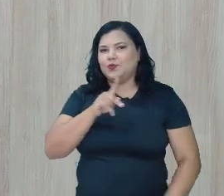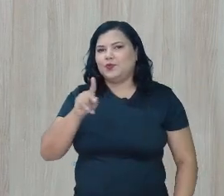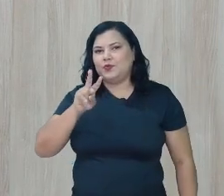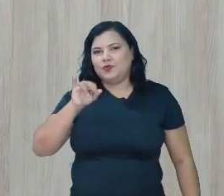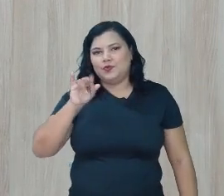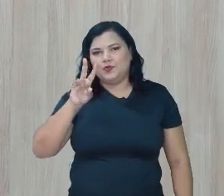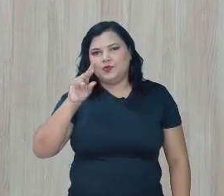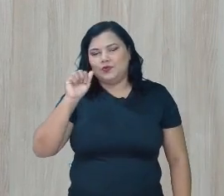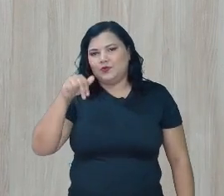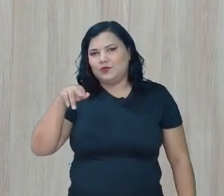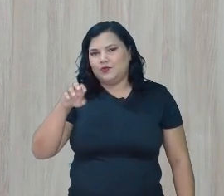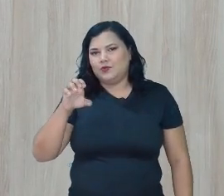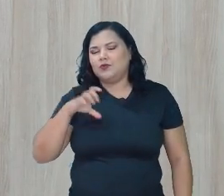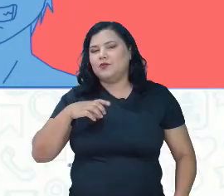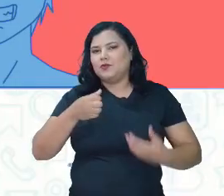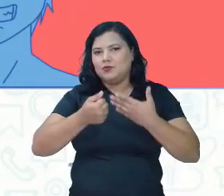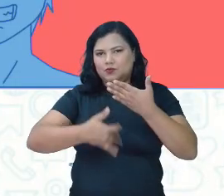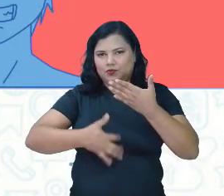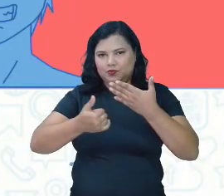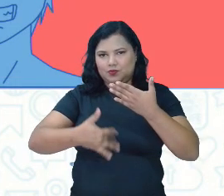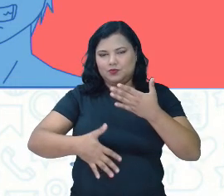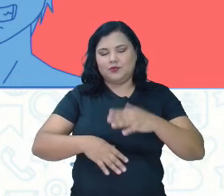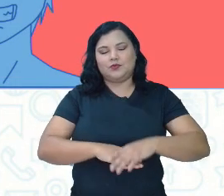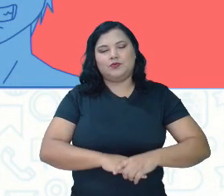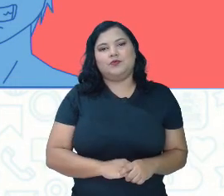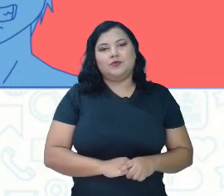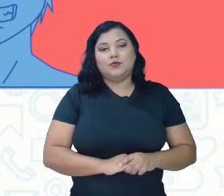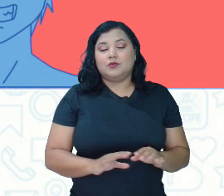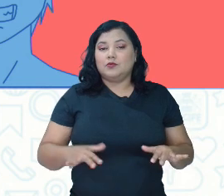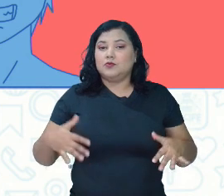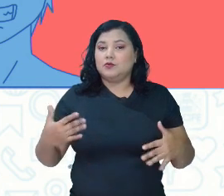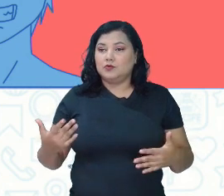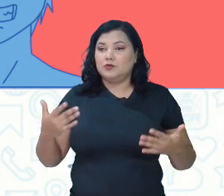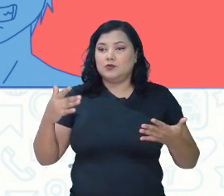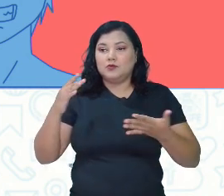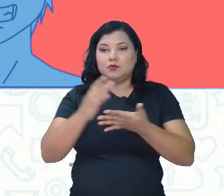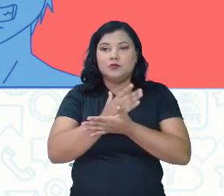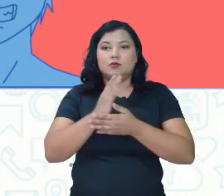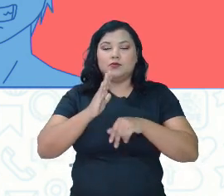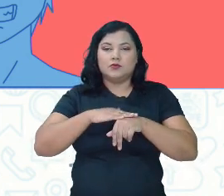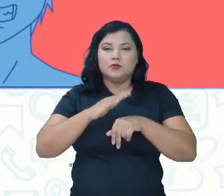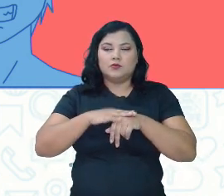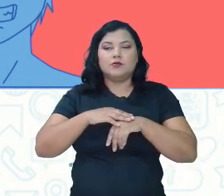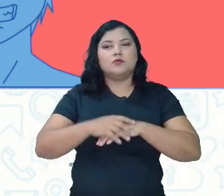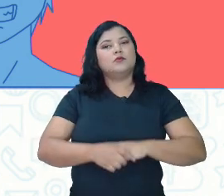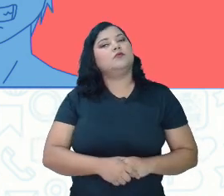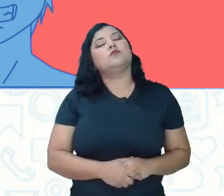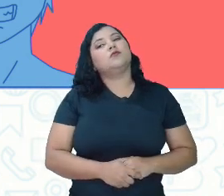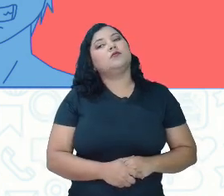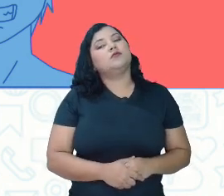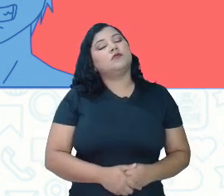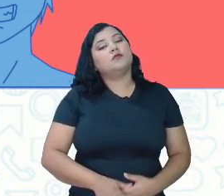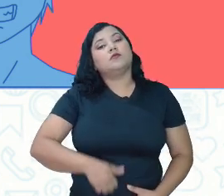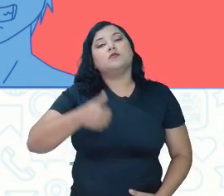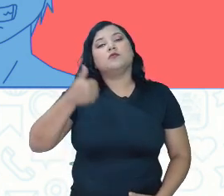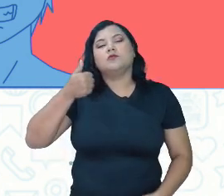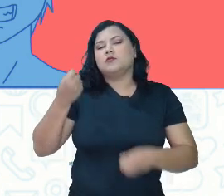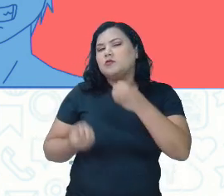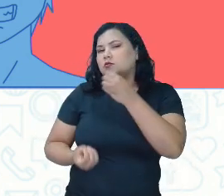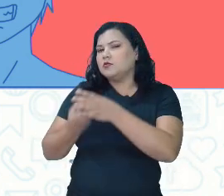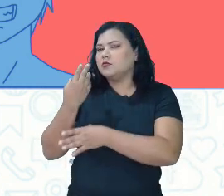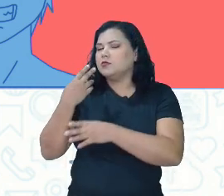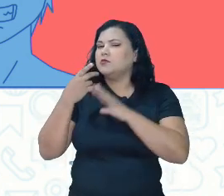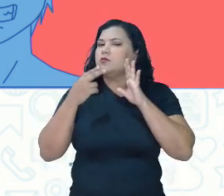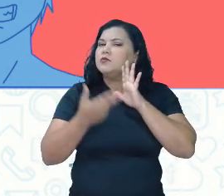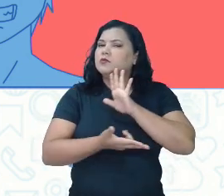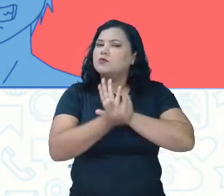chat. Embora as primeiras manifestações dos quadrinhos japoneses datem ainda